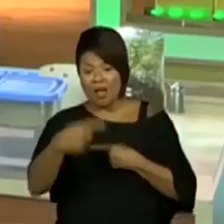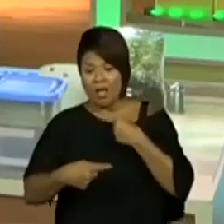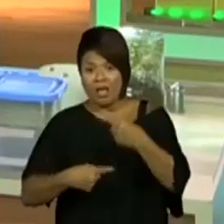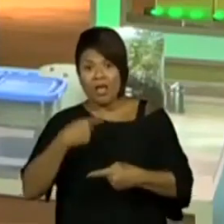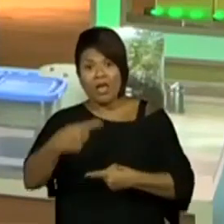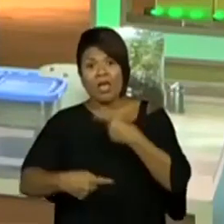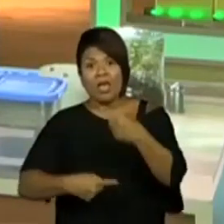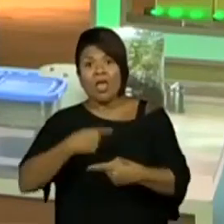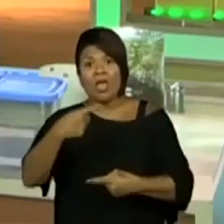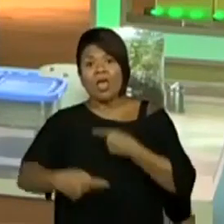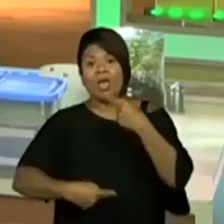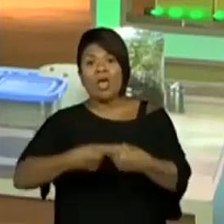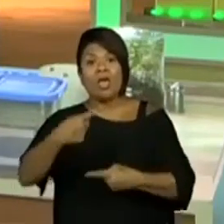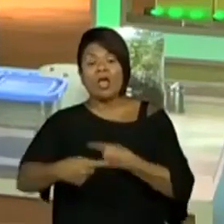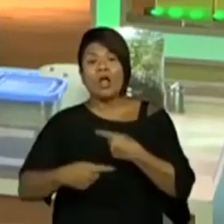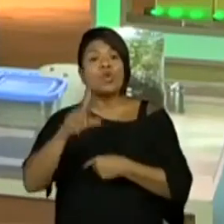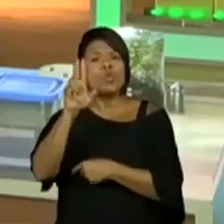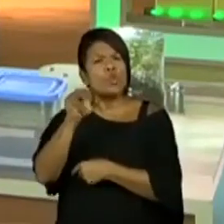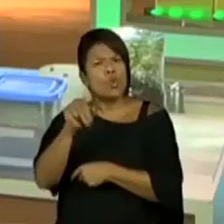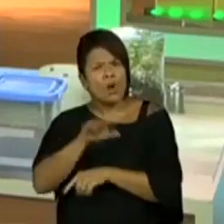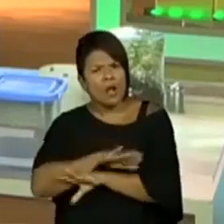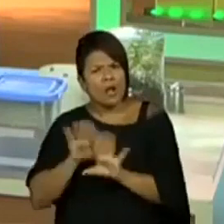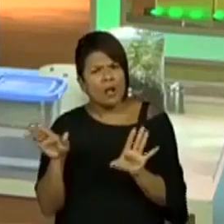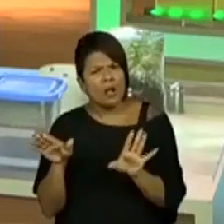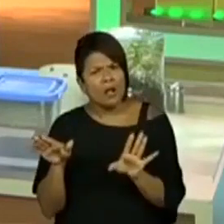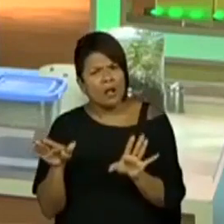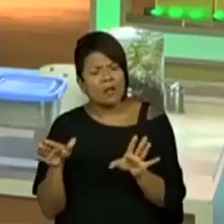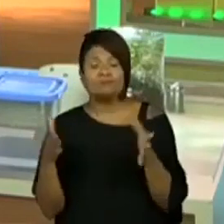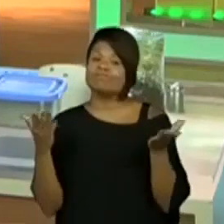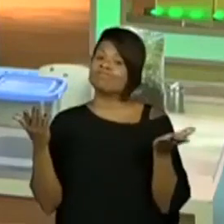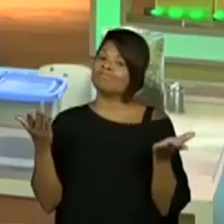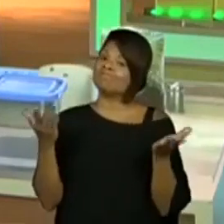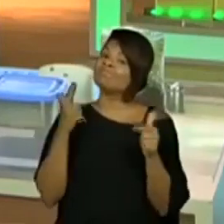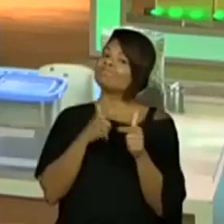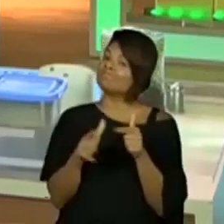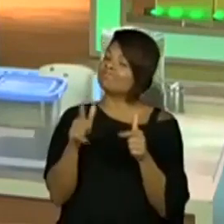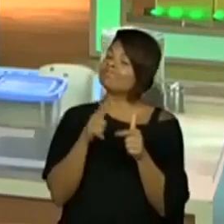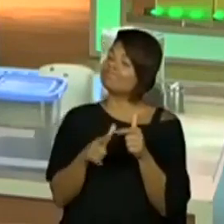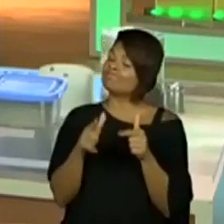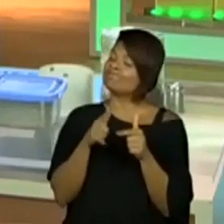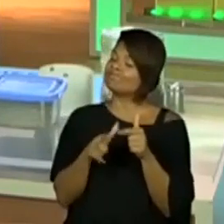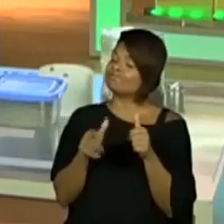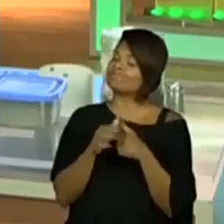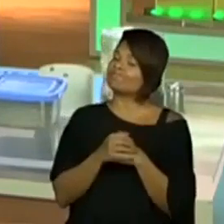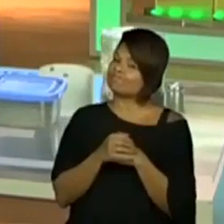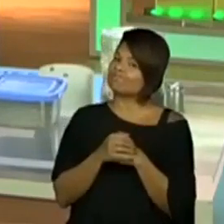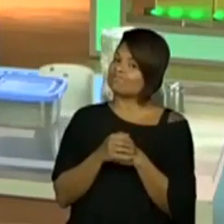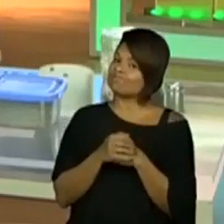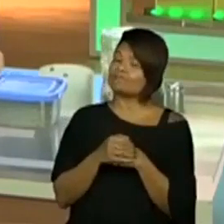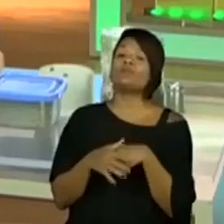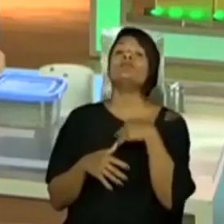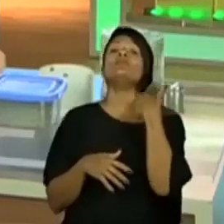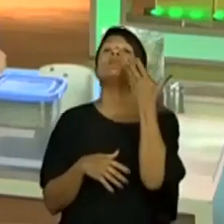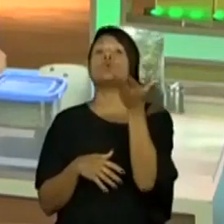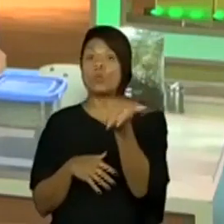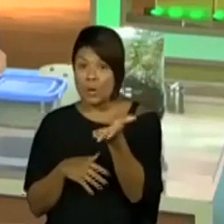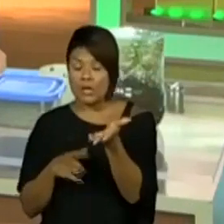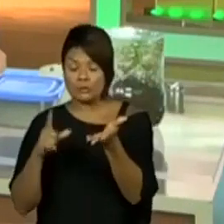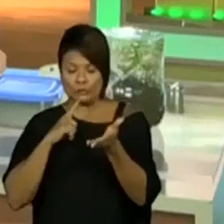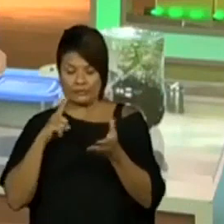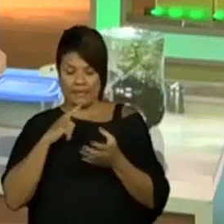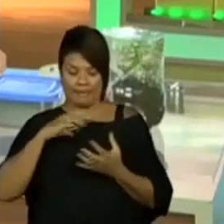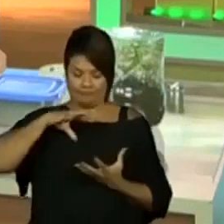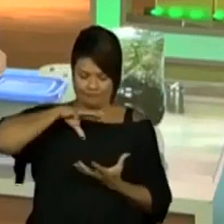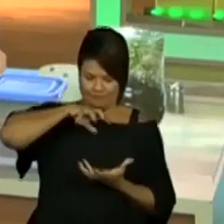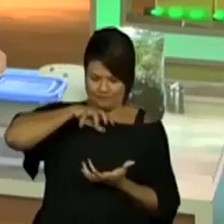vai acabar nunca? Aí é que está o nosso problema. Quando ela passa pela superfície do nosso